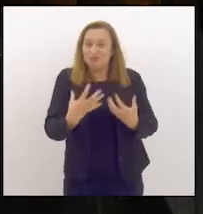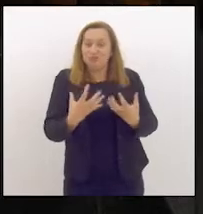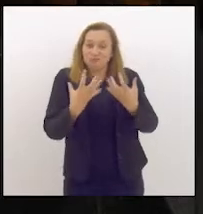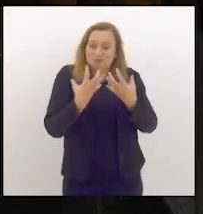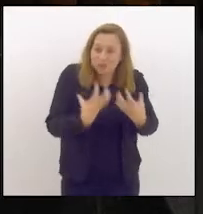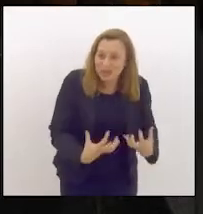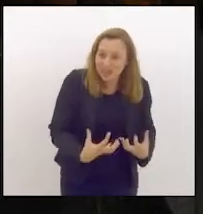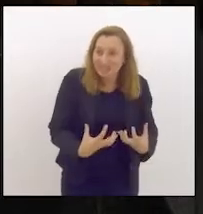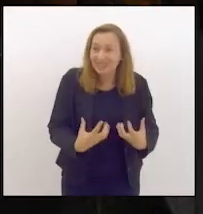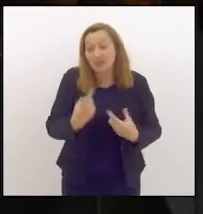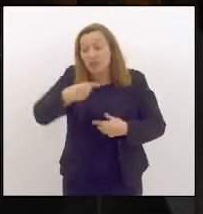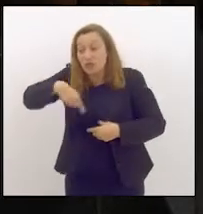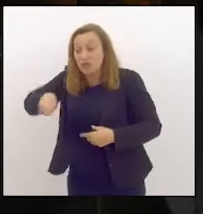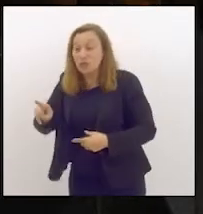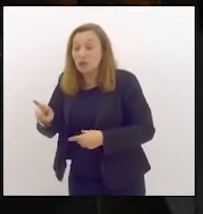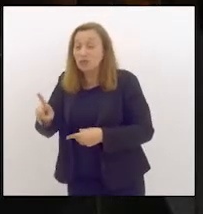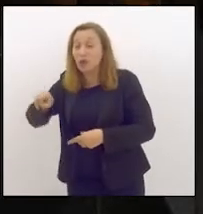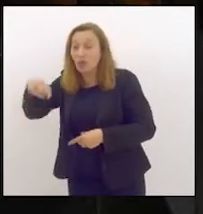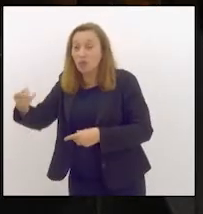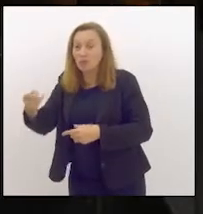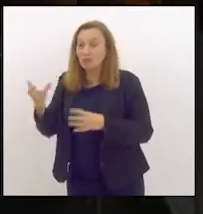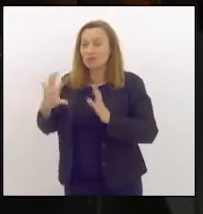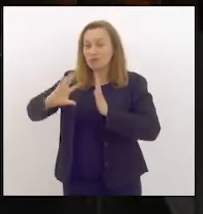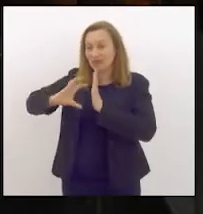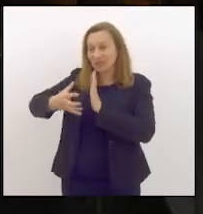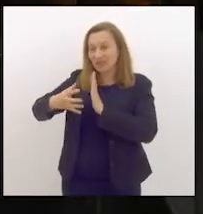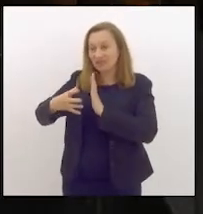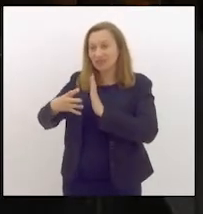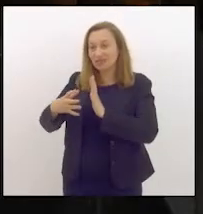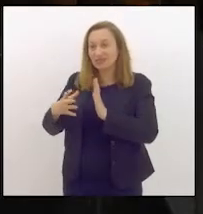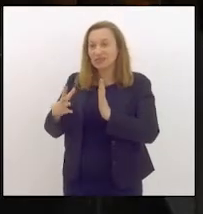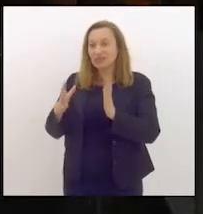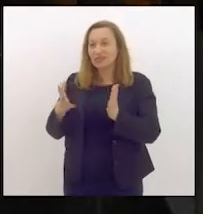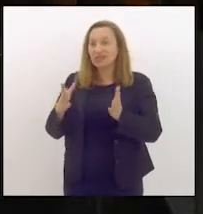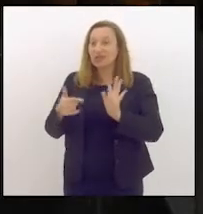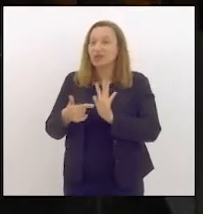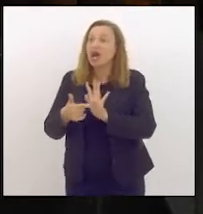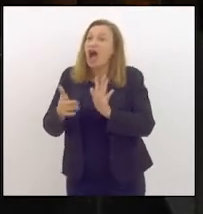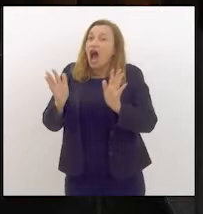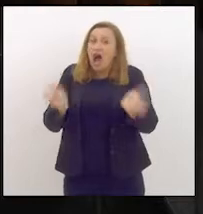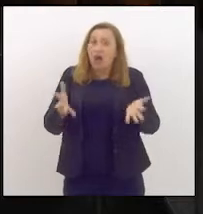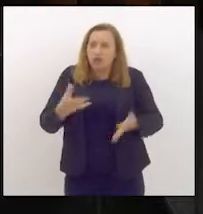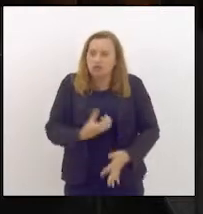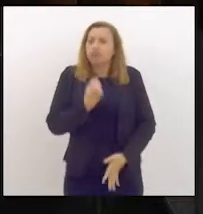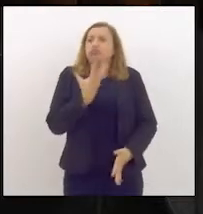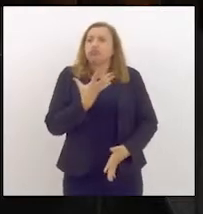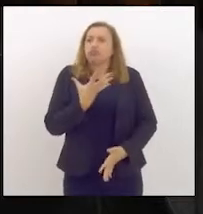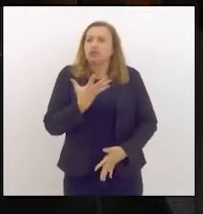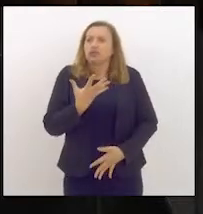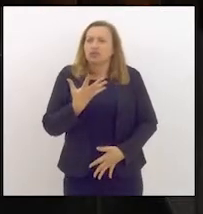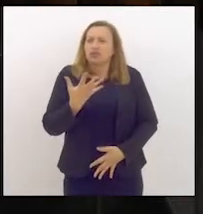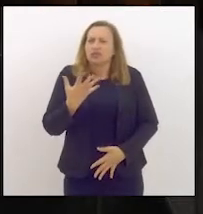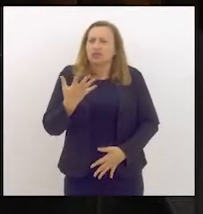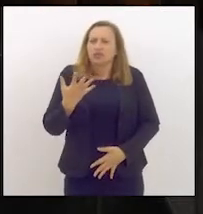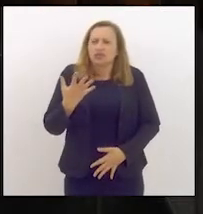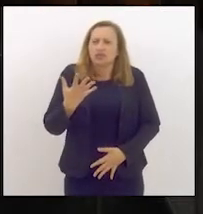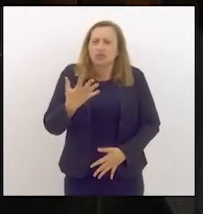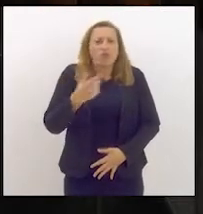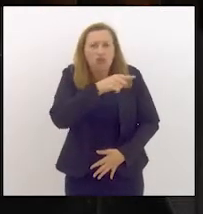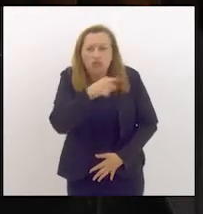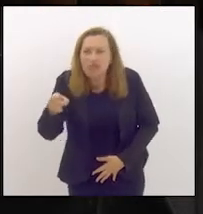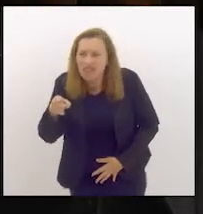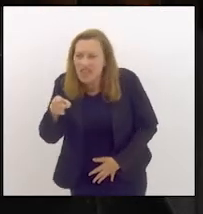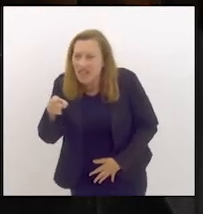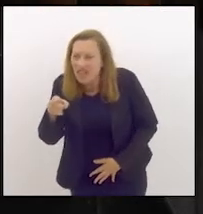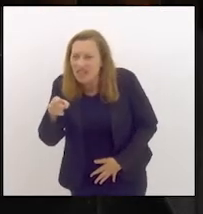tentar criar um caminho do meio e agora para nosso espanto e perplexidade são tapa na cara de você